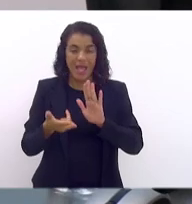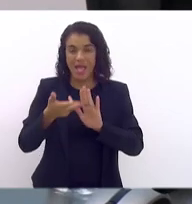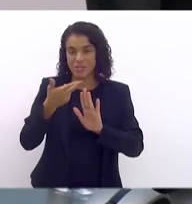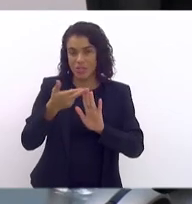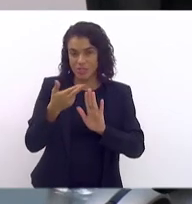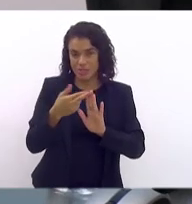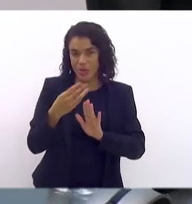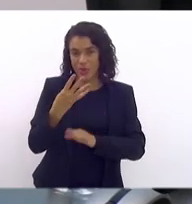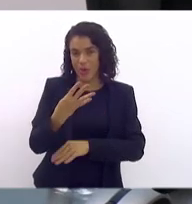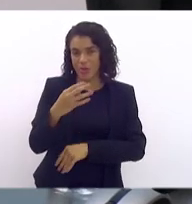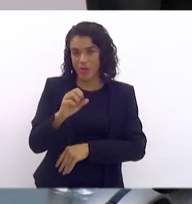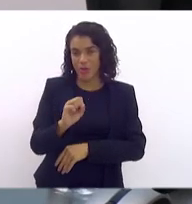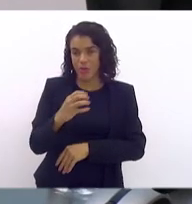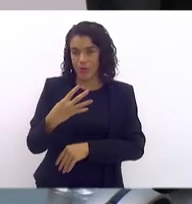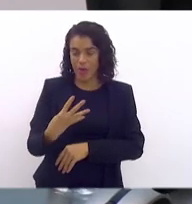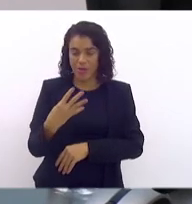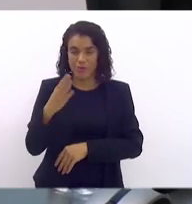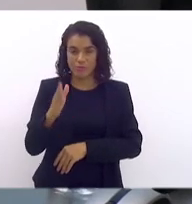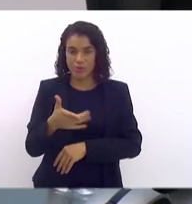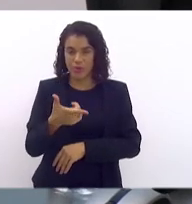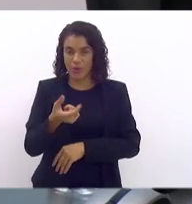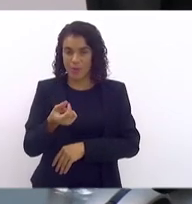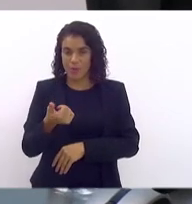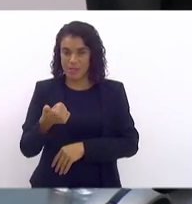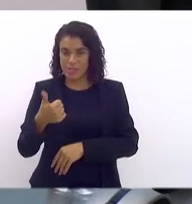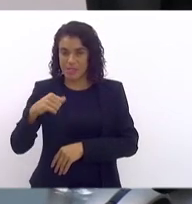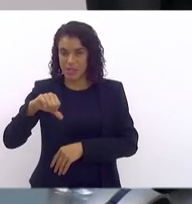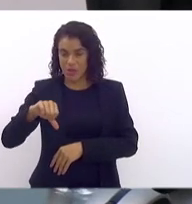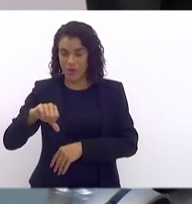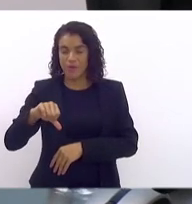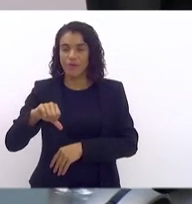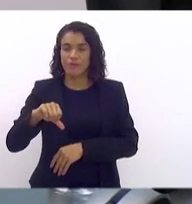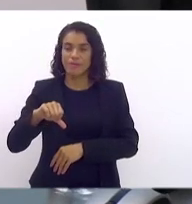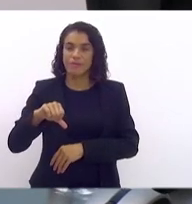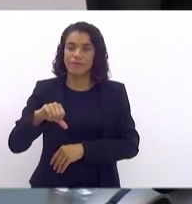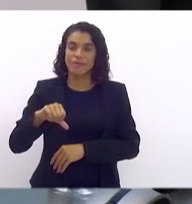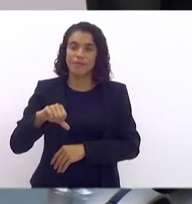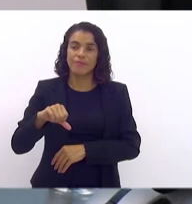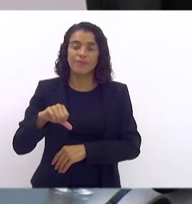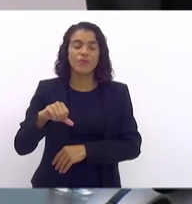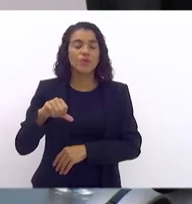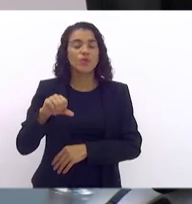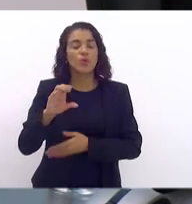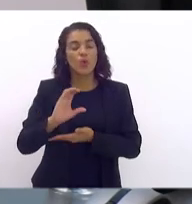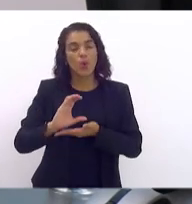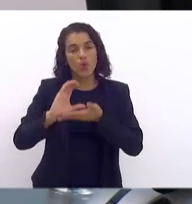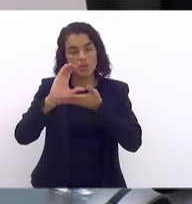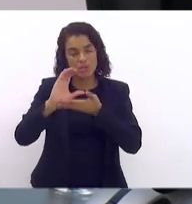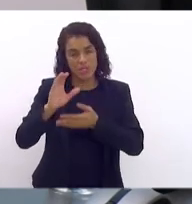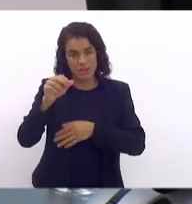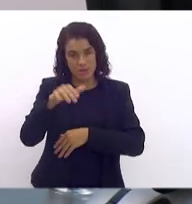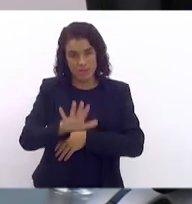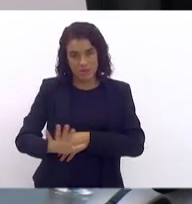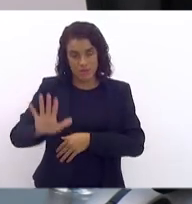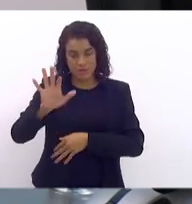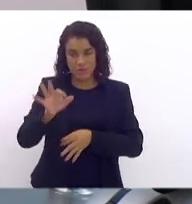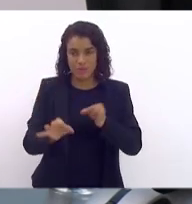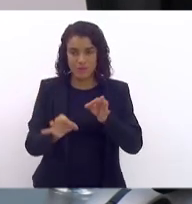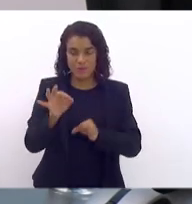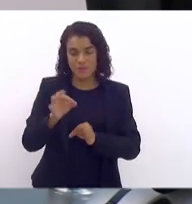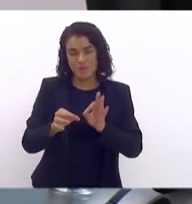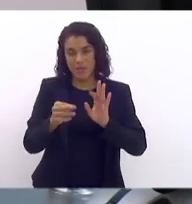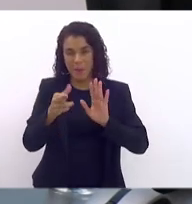484 de 19 de dezembro de de 2022 no Conselho Nacional de Justiça que estabeleceu uma série de medidas